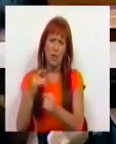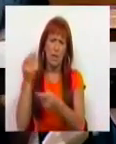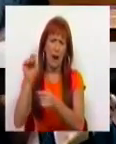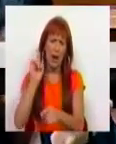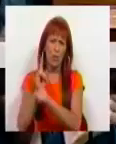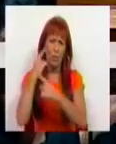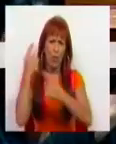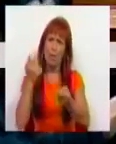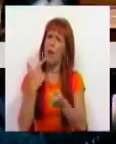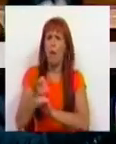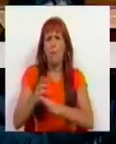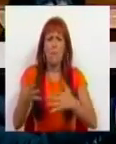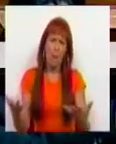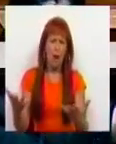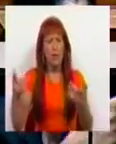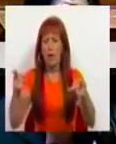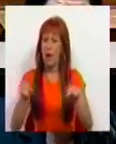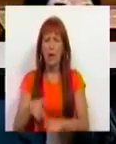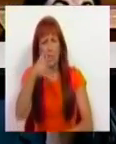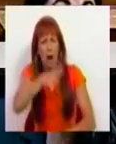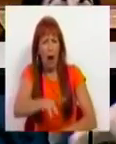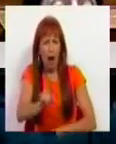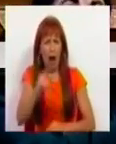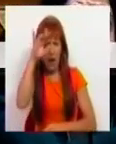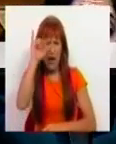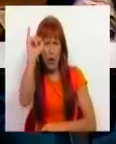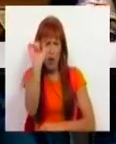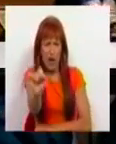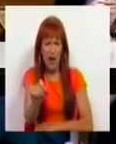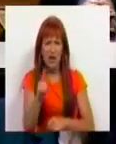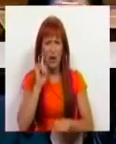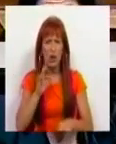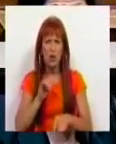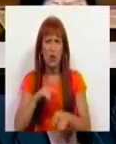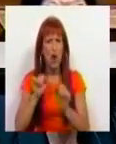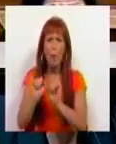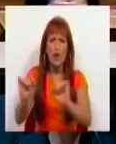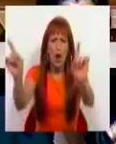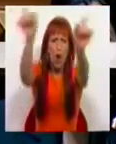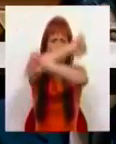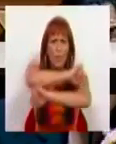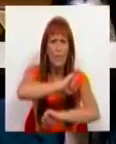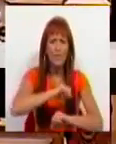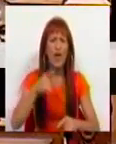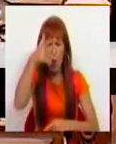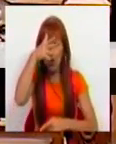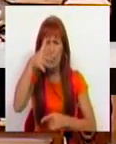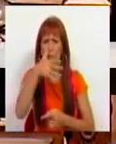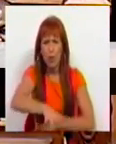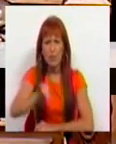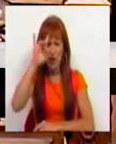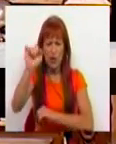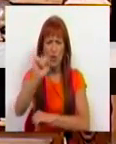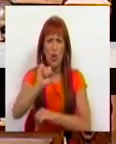público, isso é que não pode ser. Portanto, é o preconceito ideológico, os senhores não se opuseram. É o preconceito